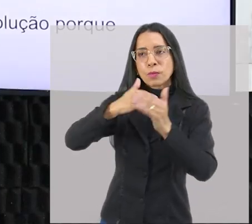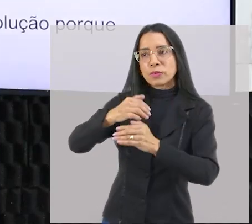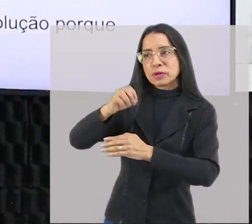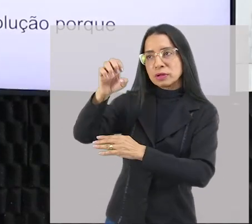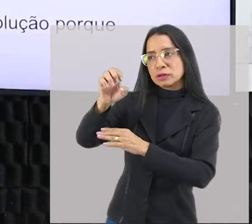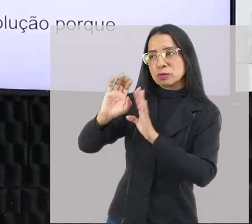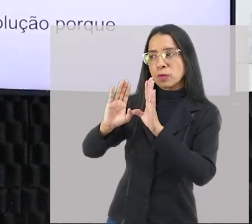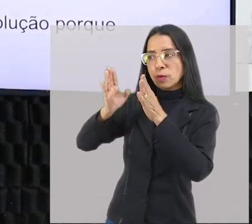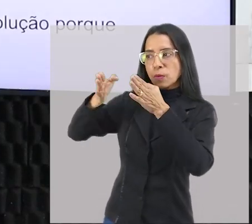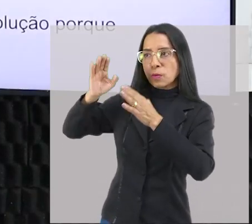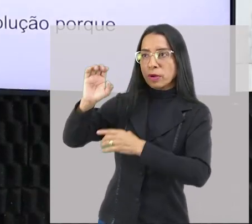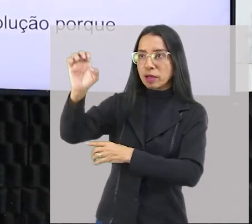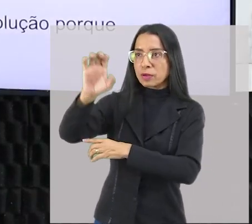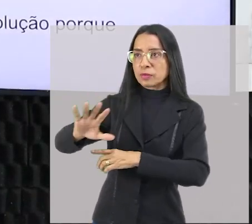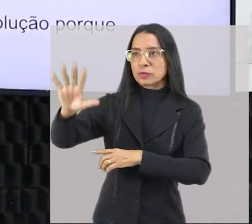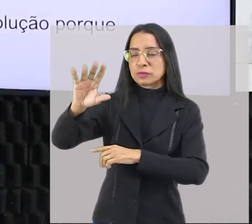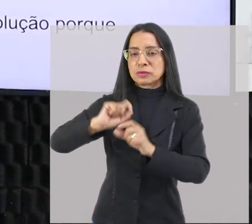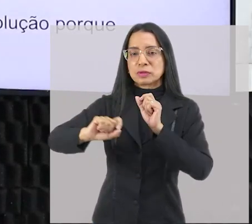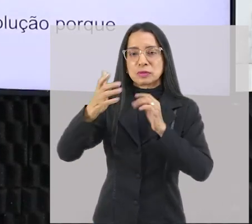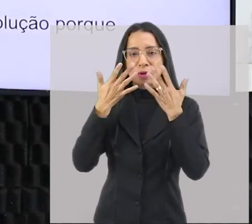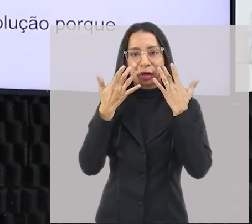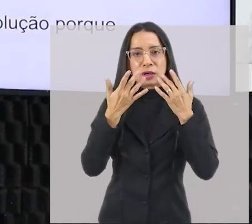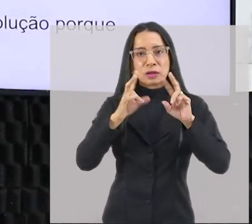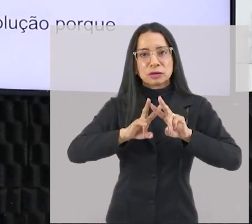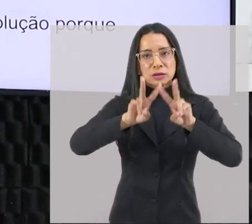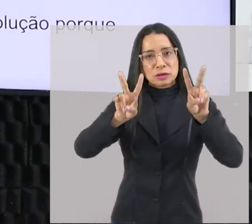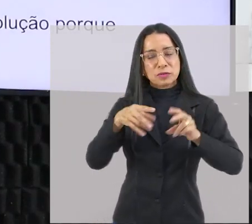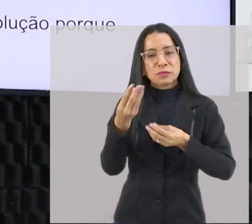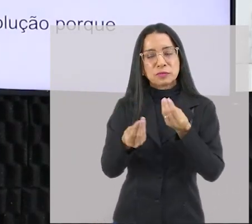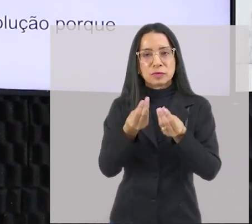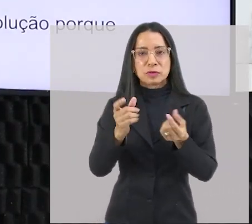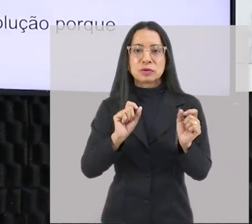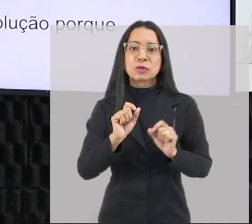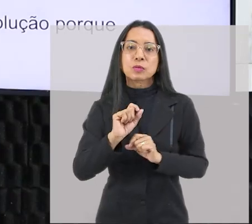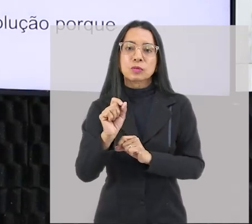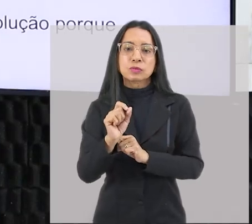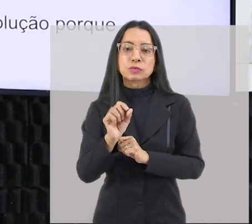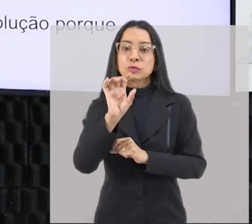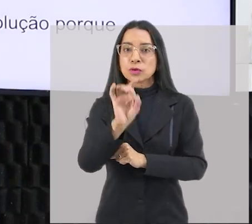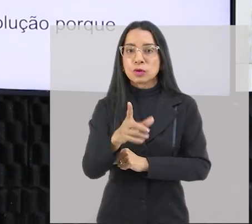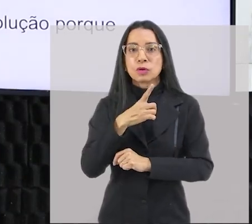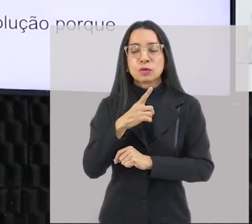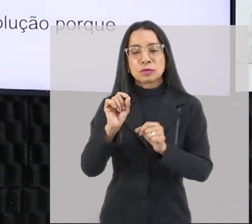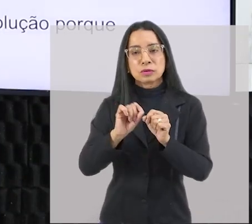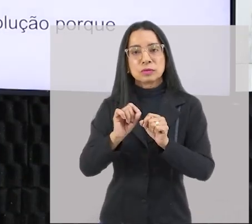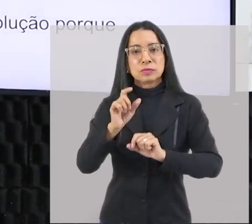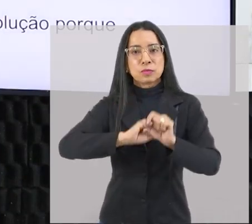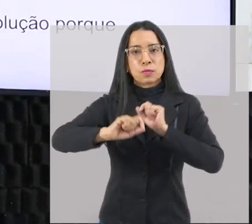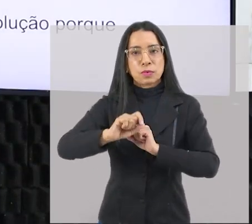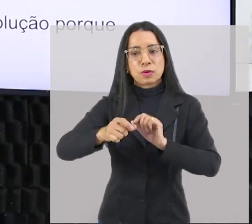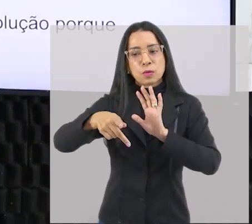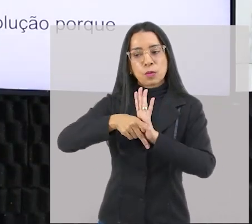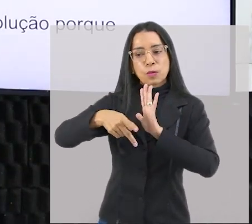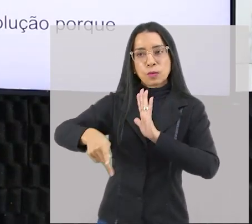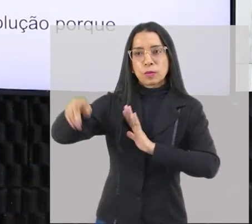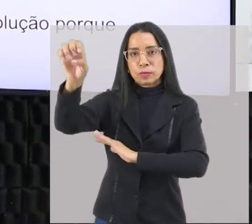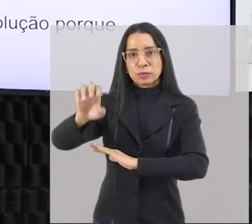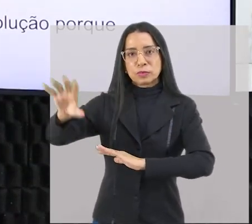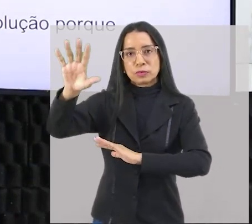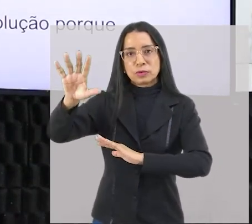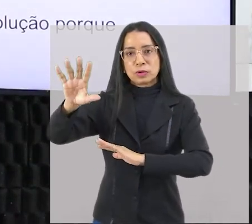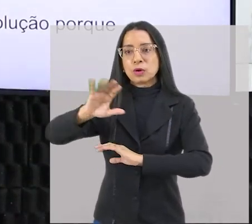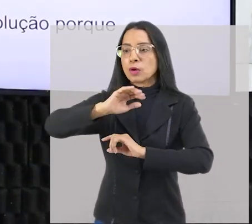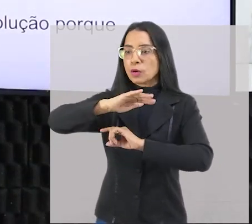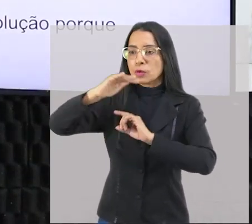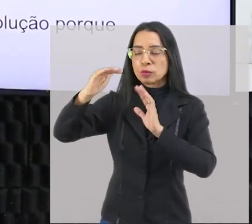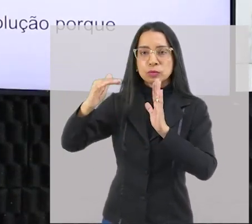onde a arte é vista, vista e considerada só o que era feito pelos europeus. Então, todas as